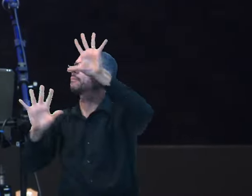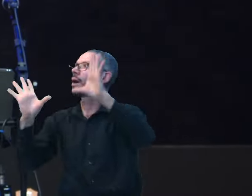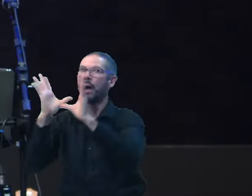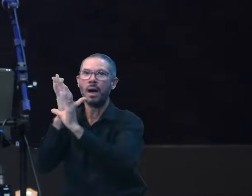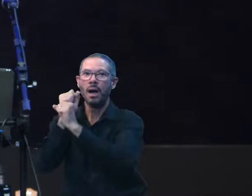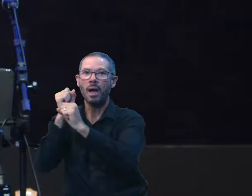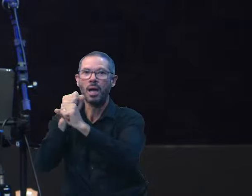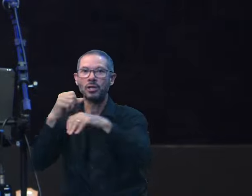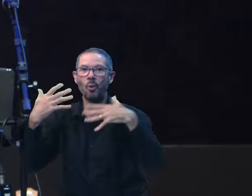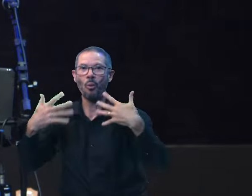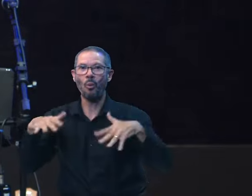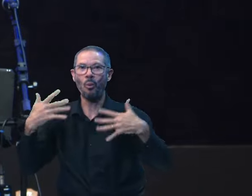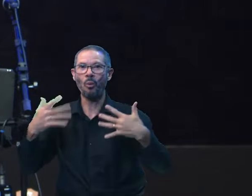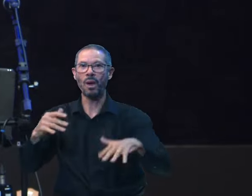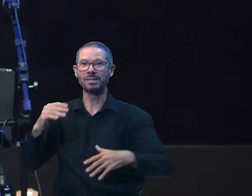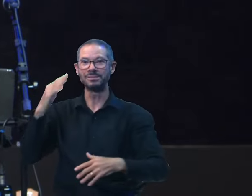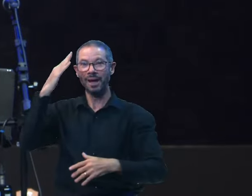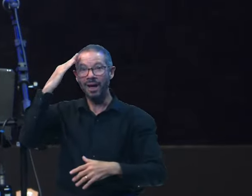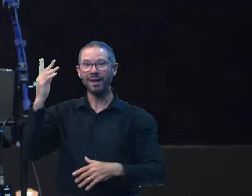Kumon.